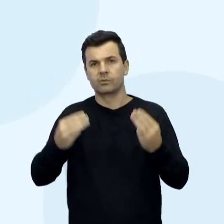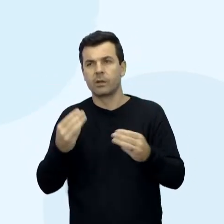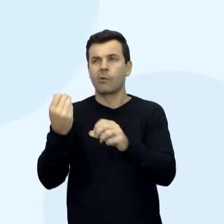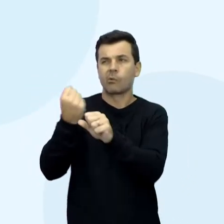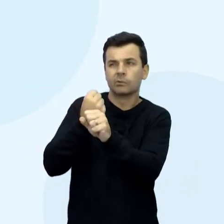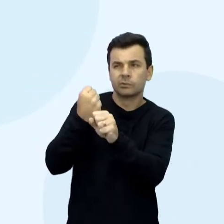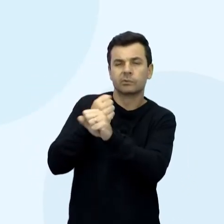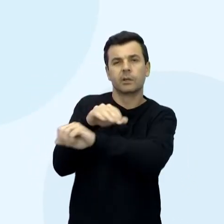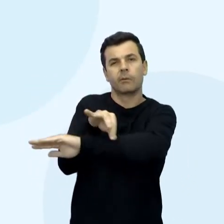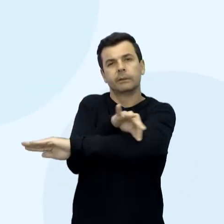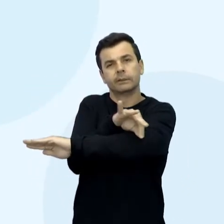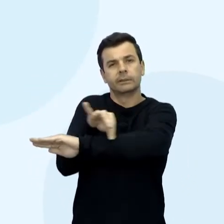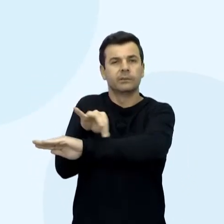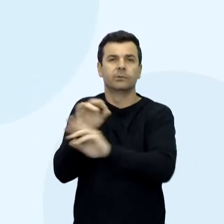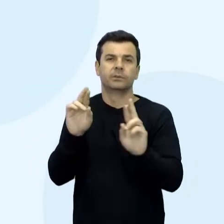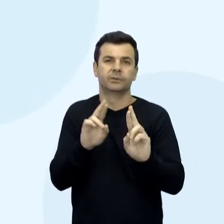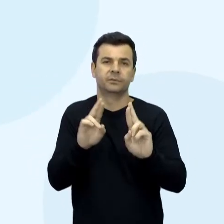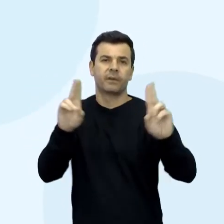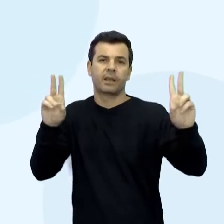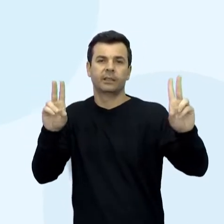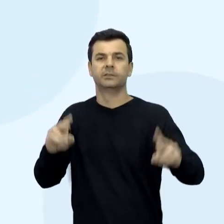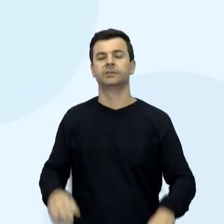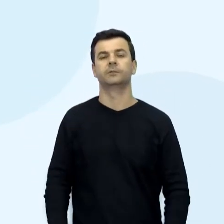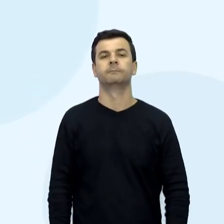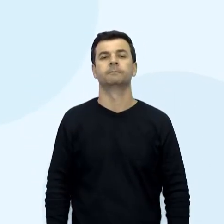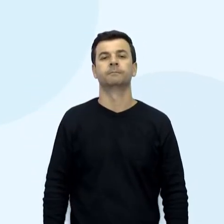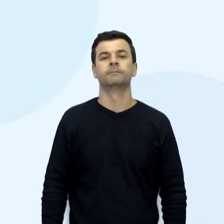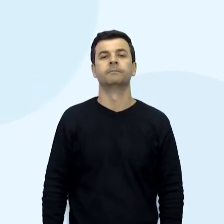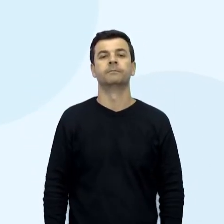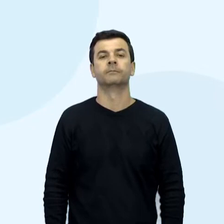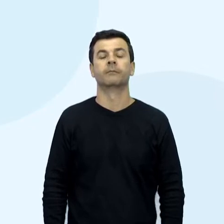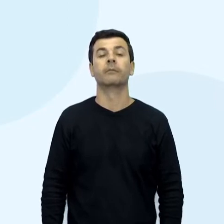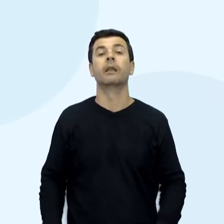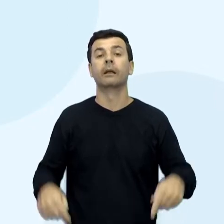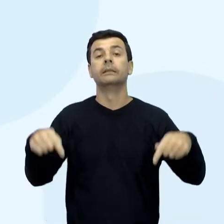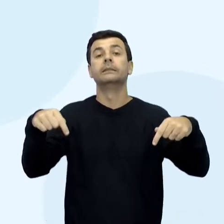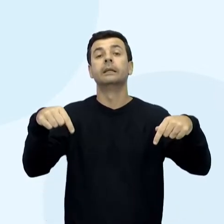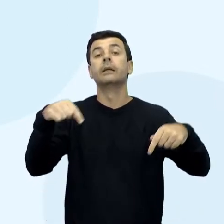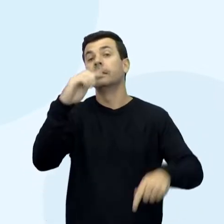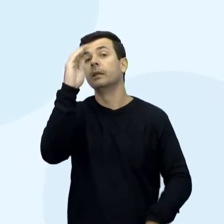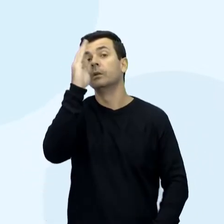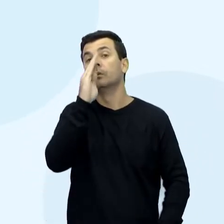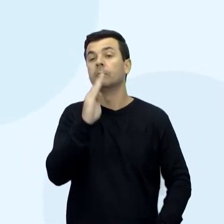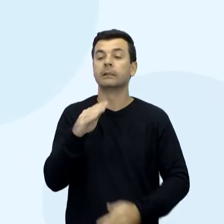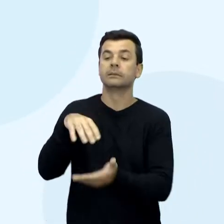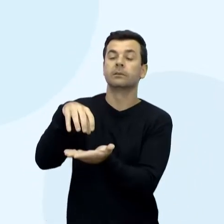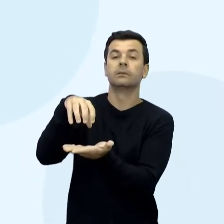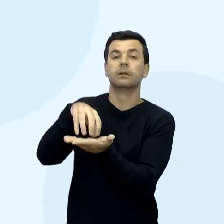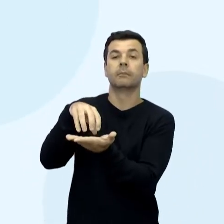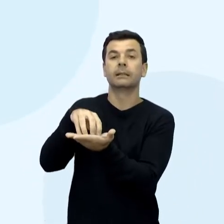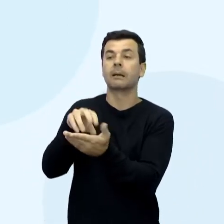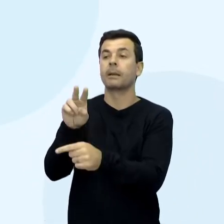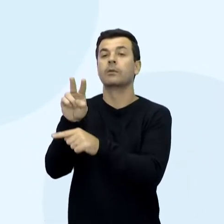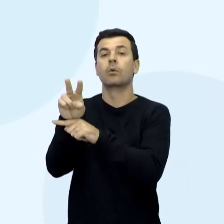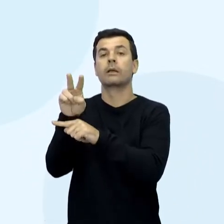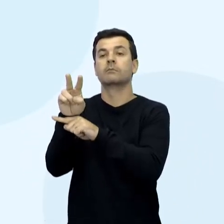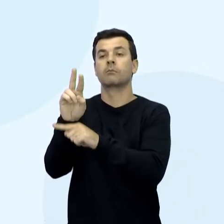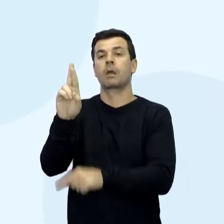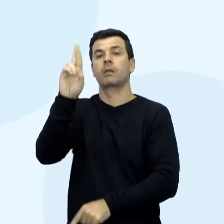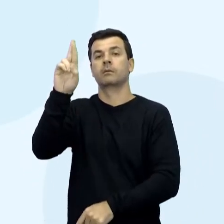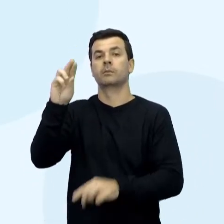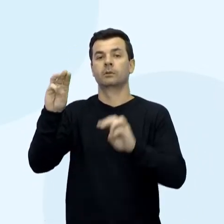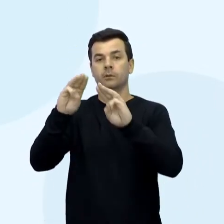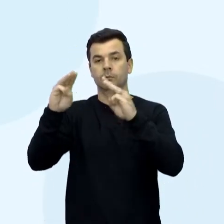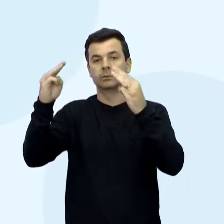E quem é que, no caso aqui no Brasil, qual o departamento que cuida dos museus, né? É o